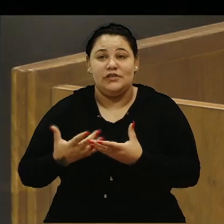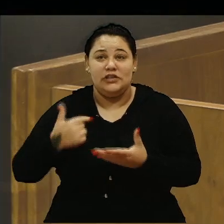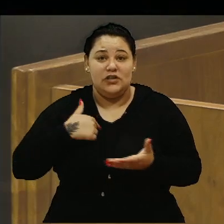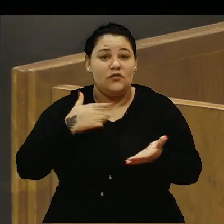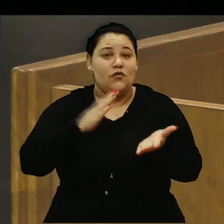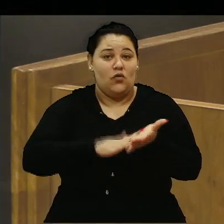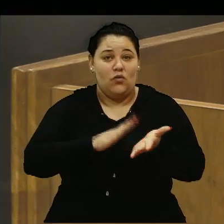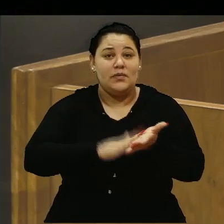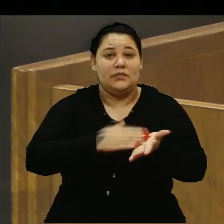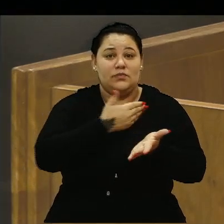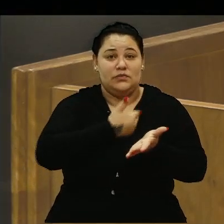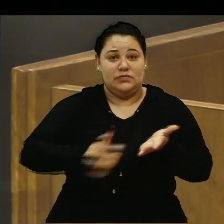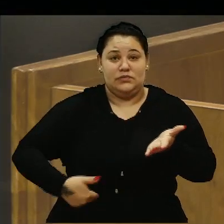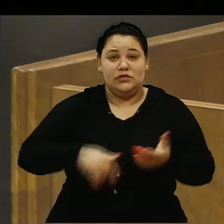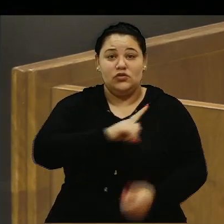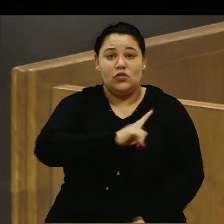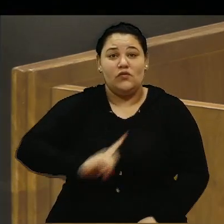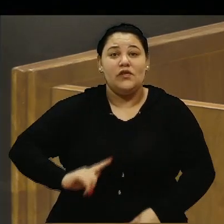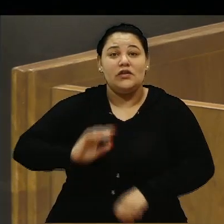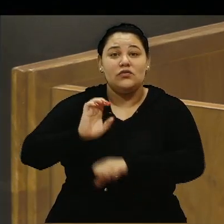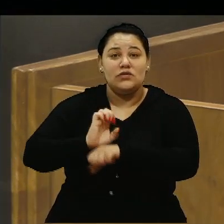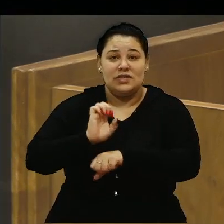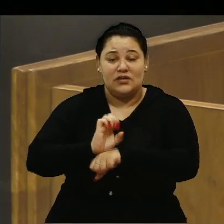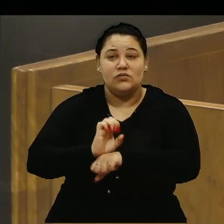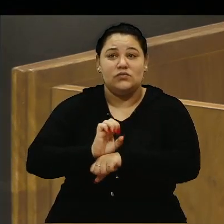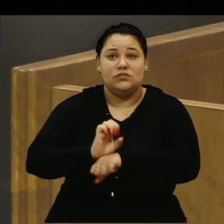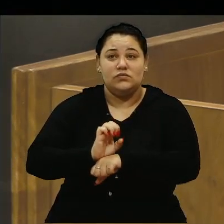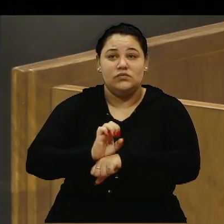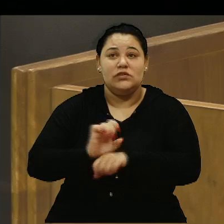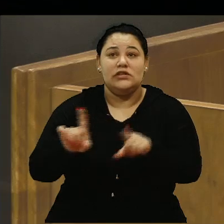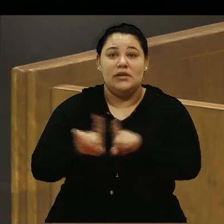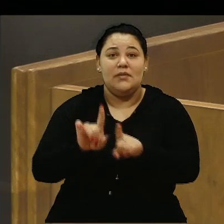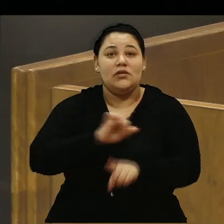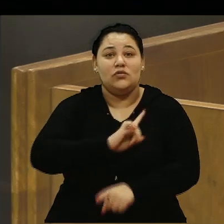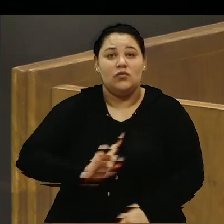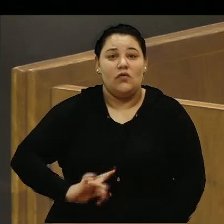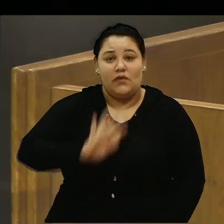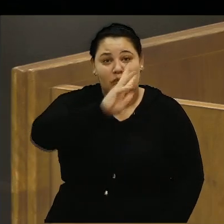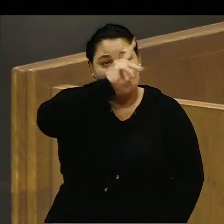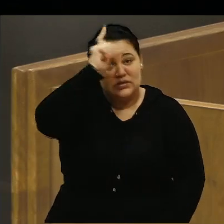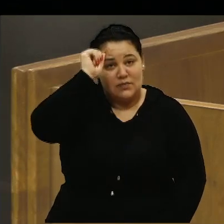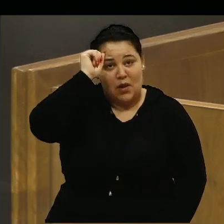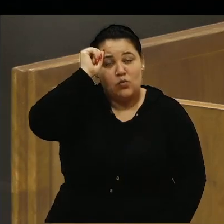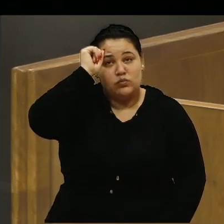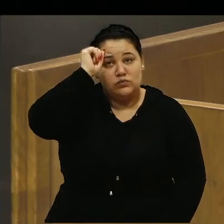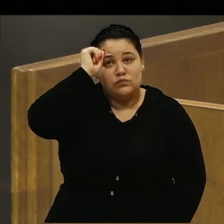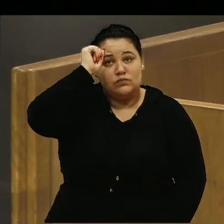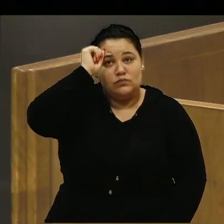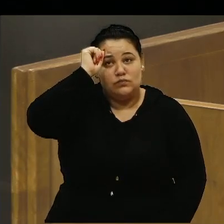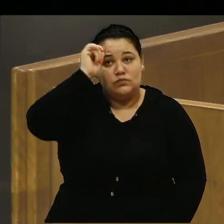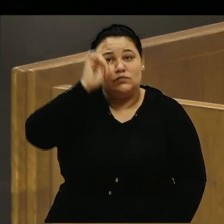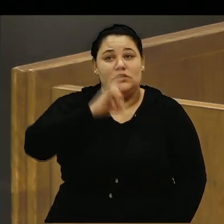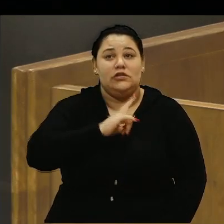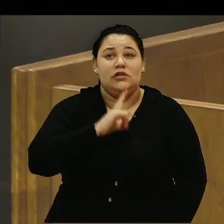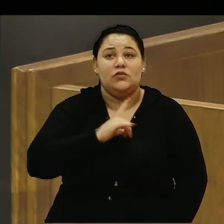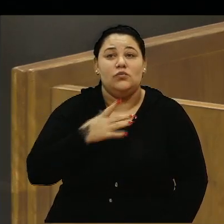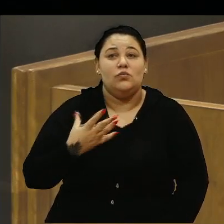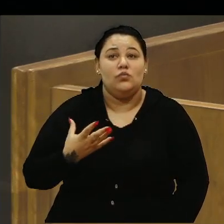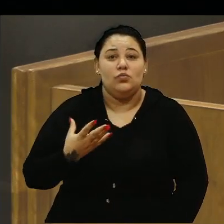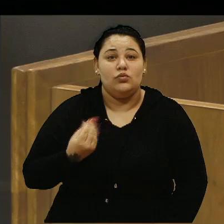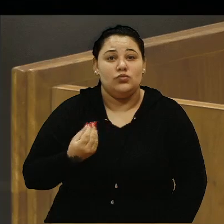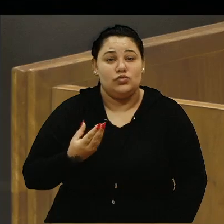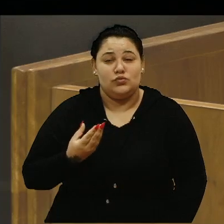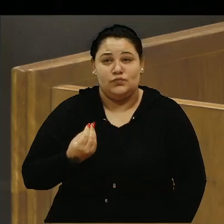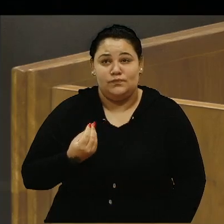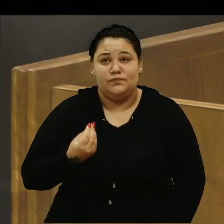publicamente do governo do Estado e do governo municipal. Eu tenho muito...